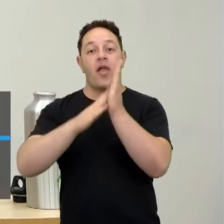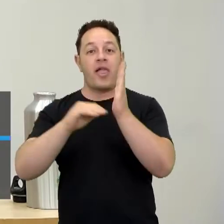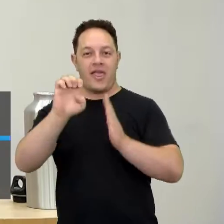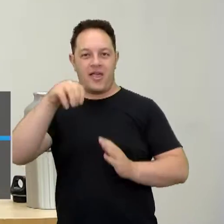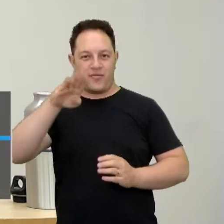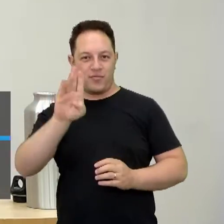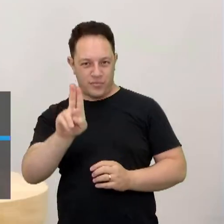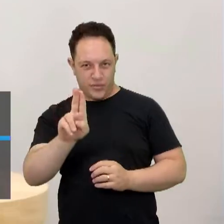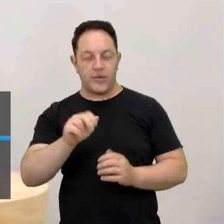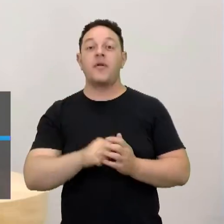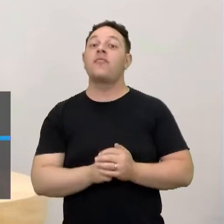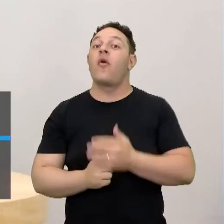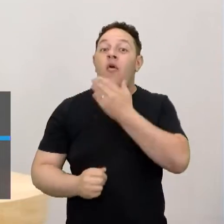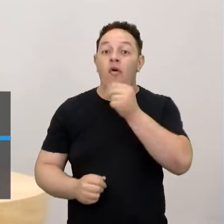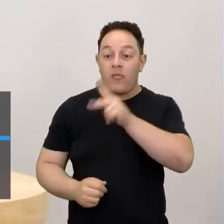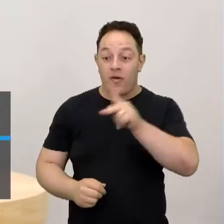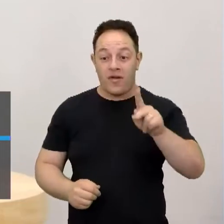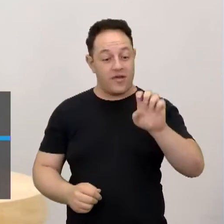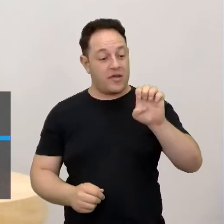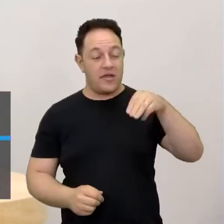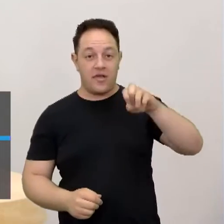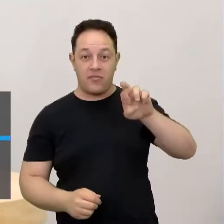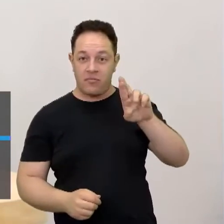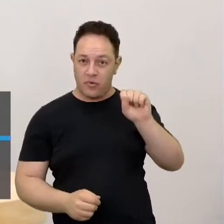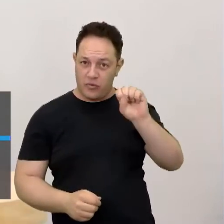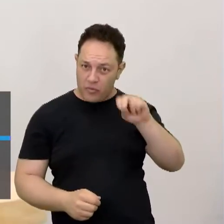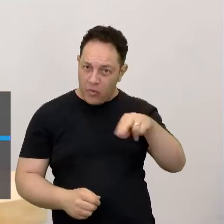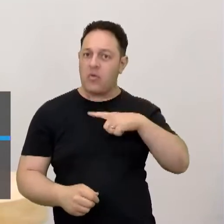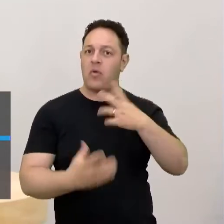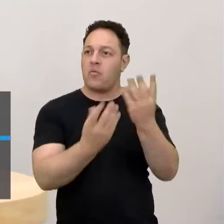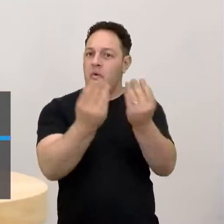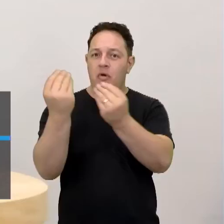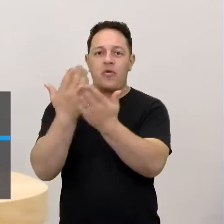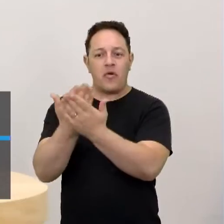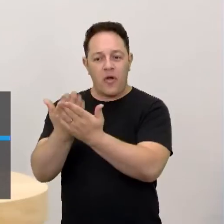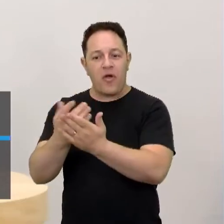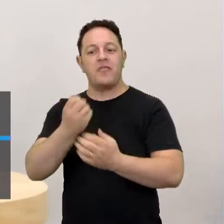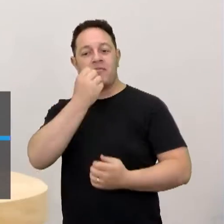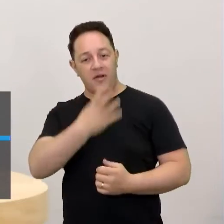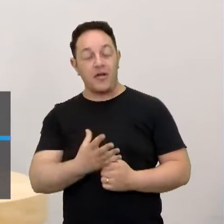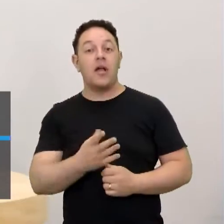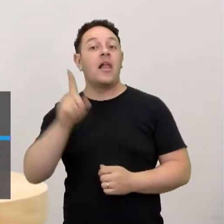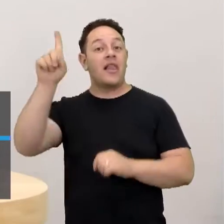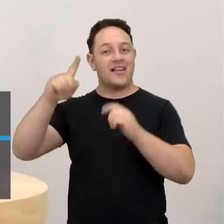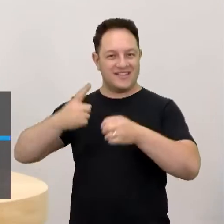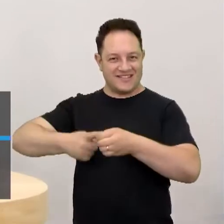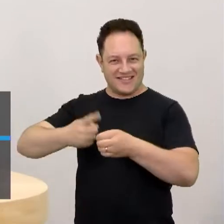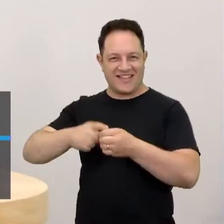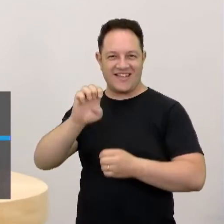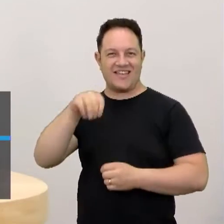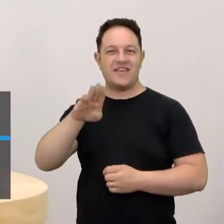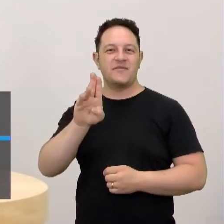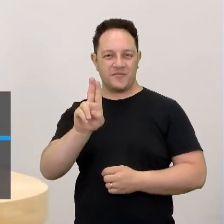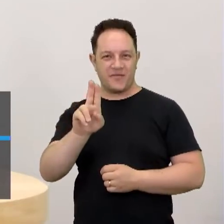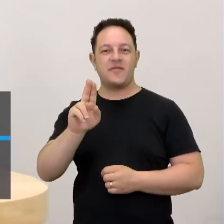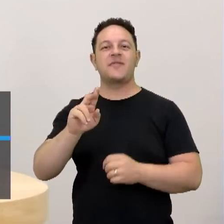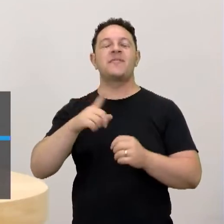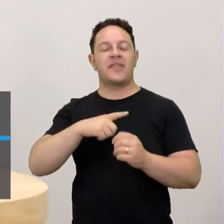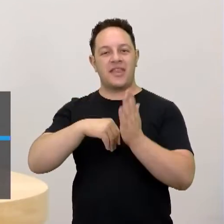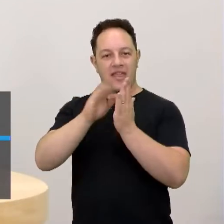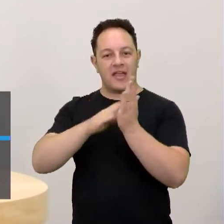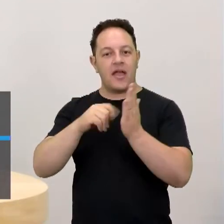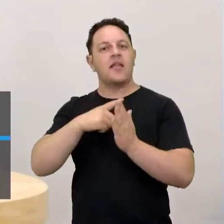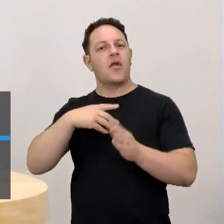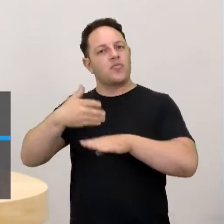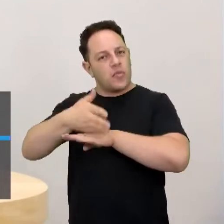professor Emerson está em todas as aulas, né? Um abraço, professor Emerson. A cidade de Embu das Artes também participa muito, não só aqui das aulas do